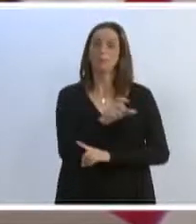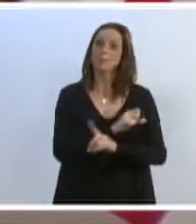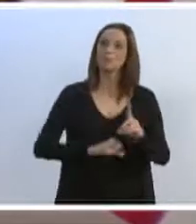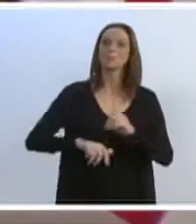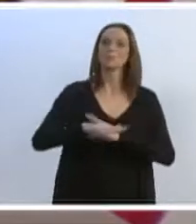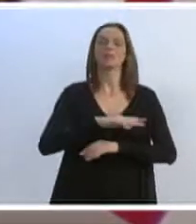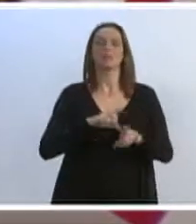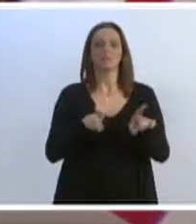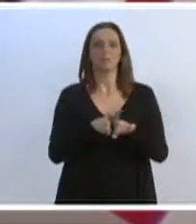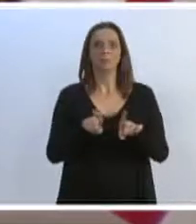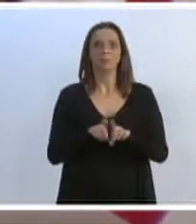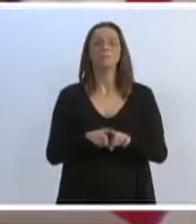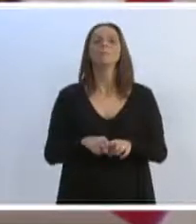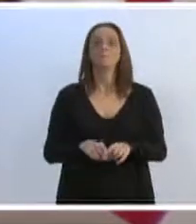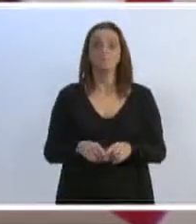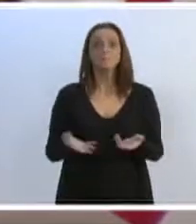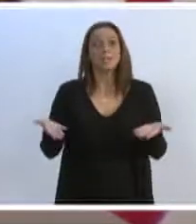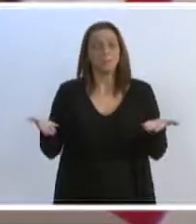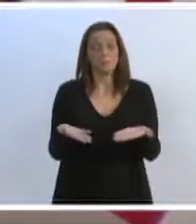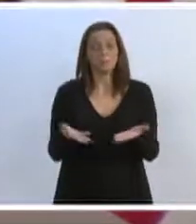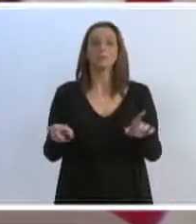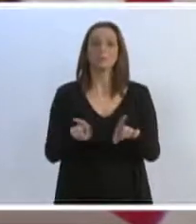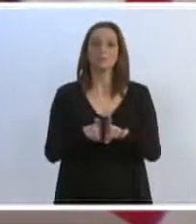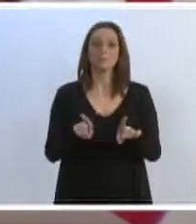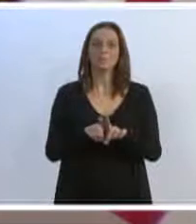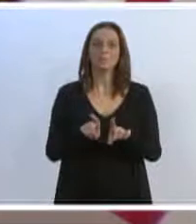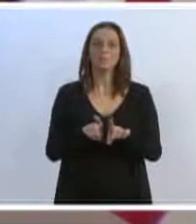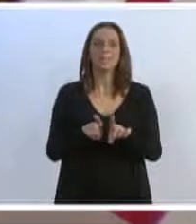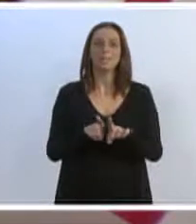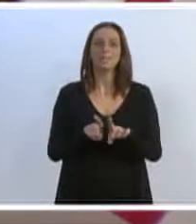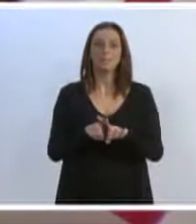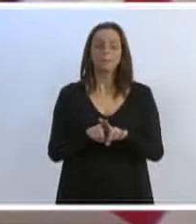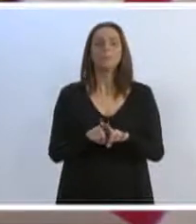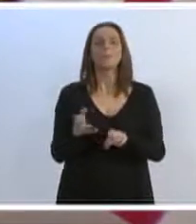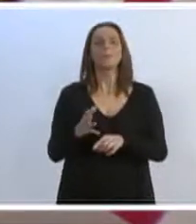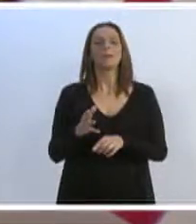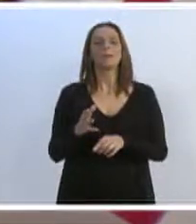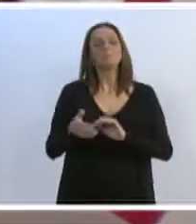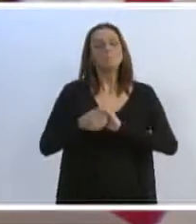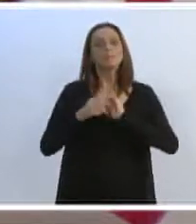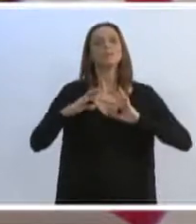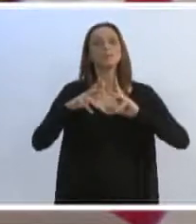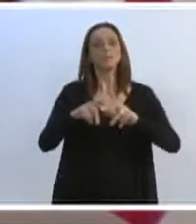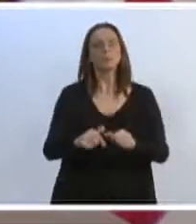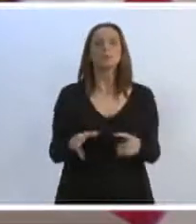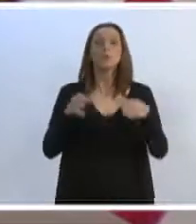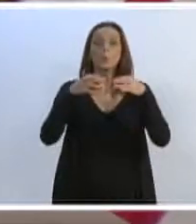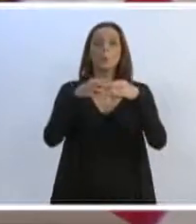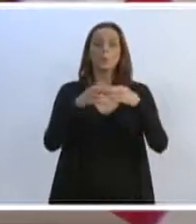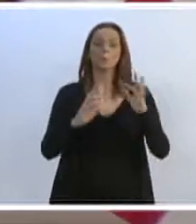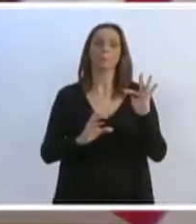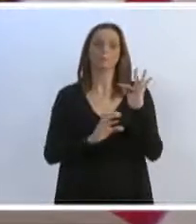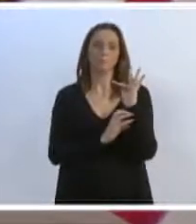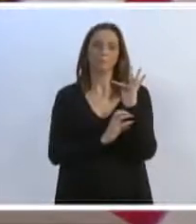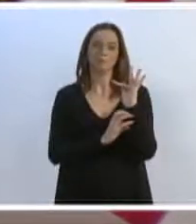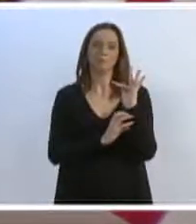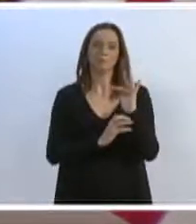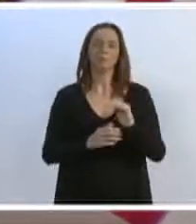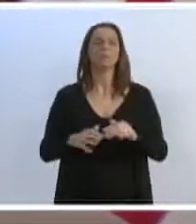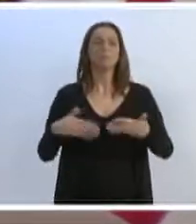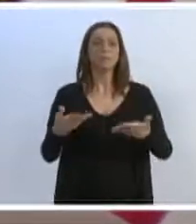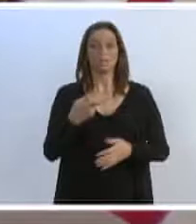lado do prefeito, com quem tenho construído uma carreira política de liderança na cidade de Blumenau, da